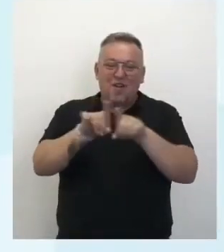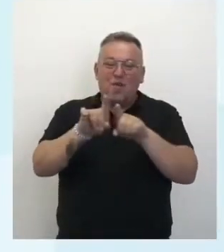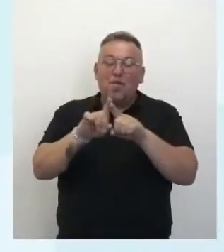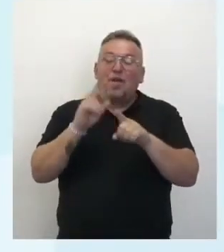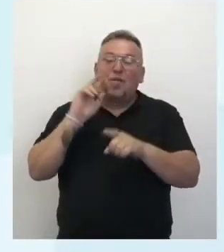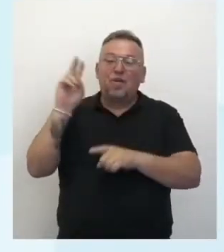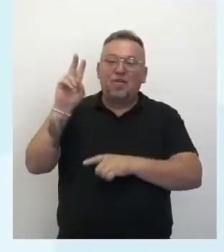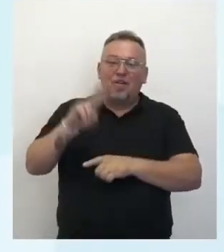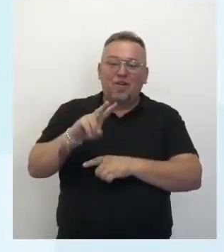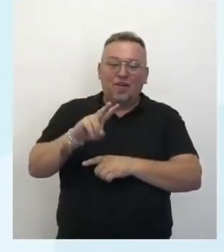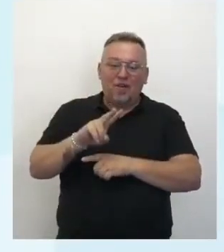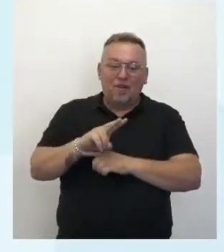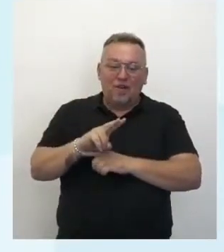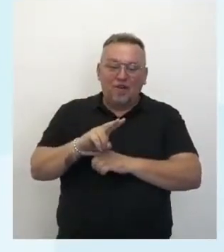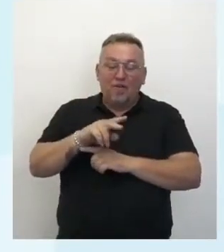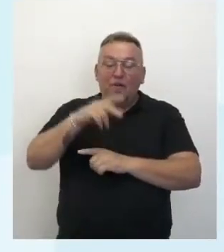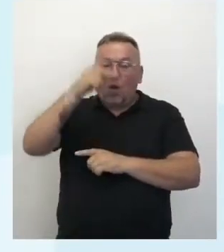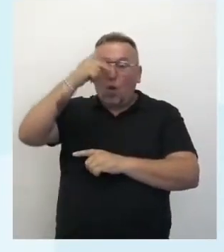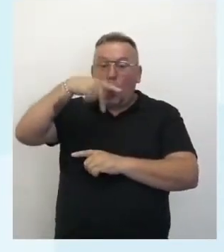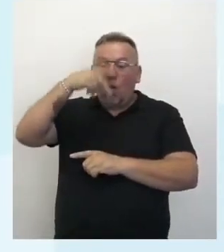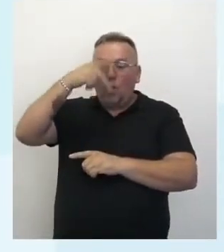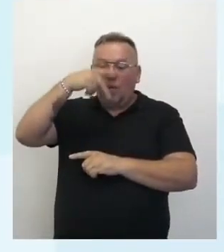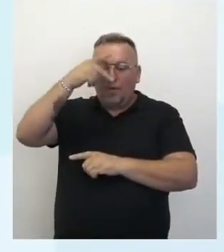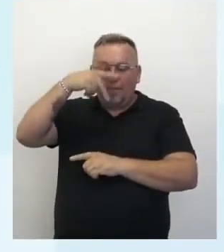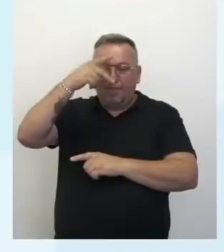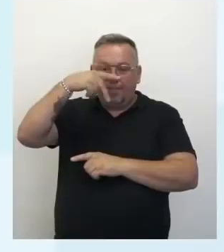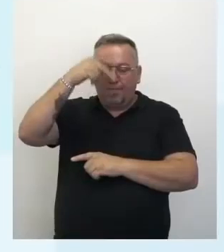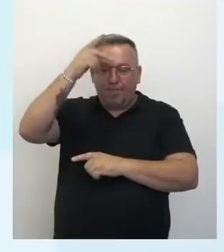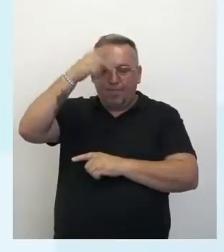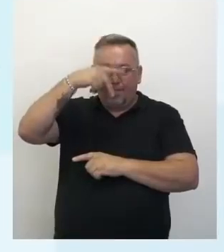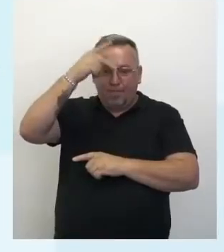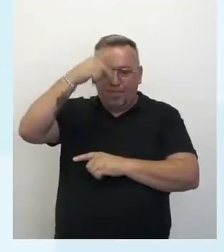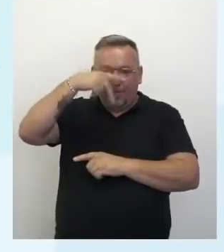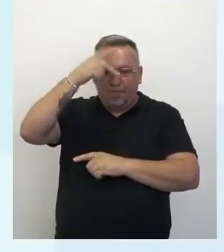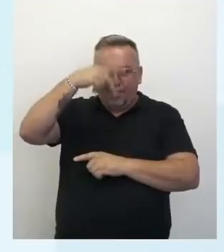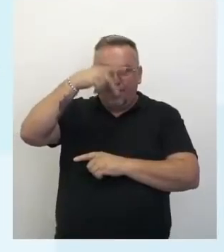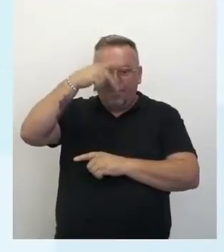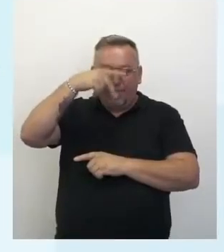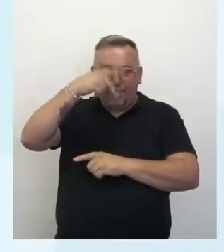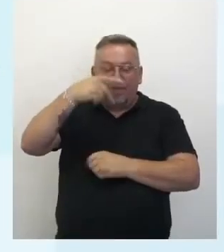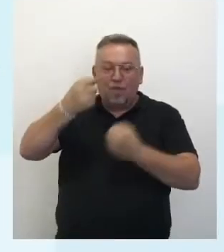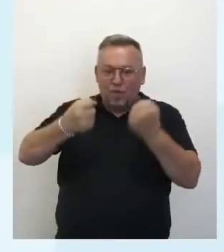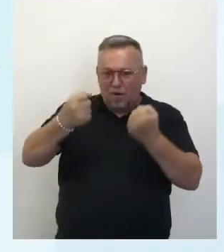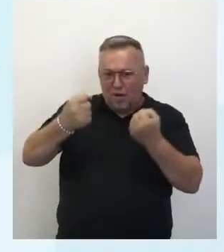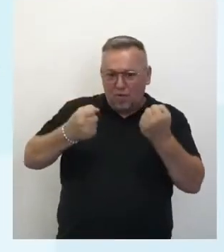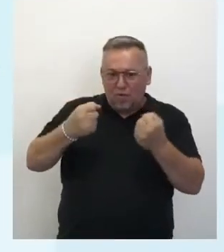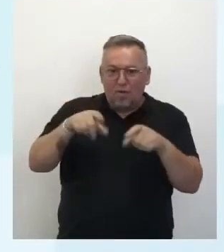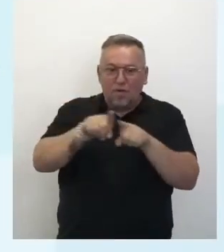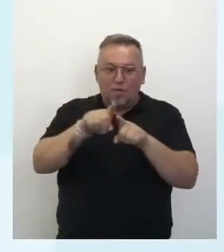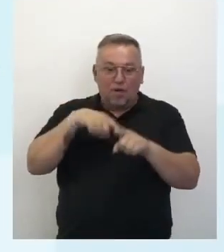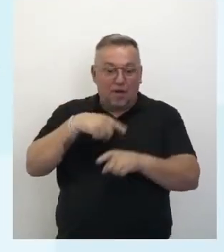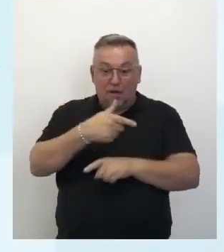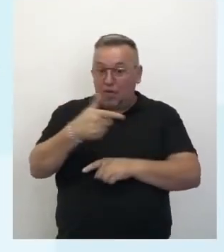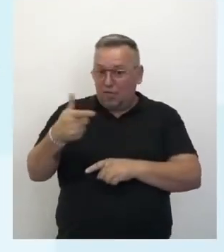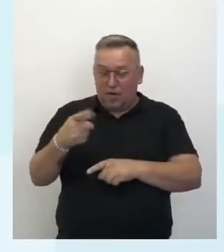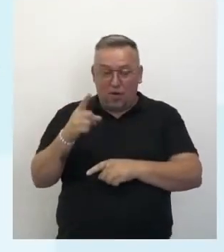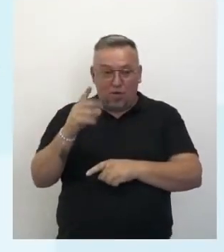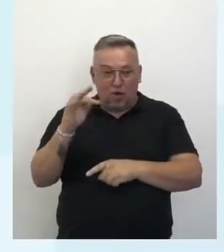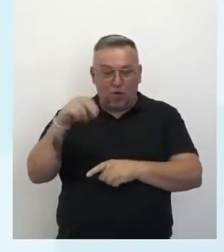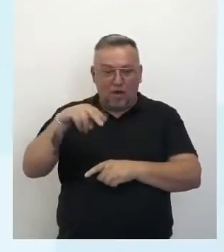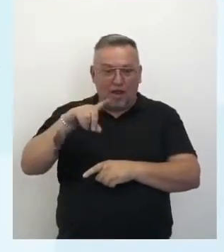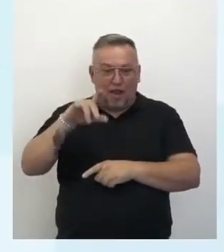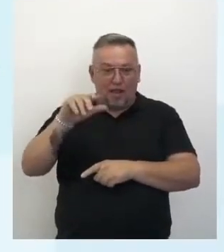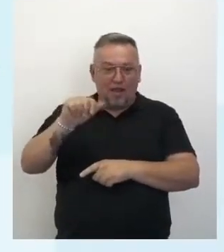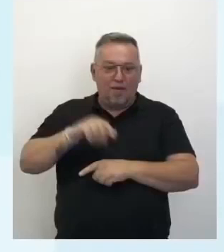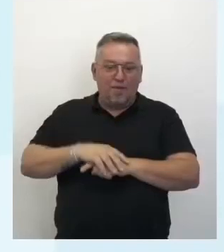como eu vi ali, uma Kombi, né, Tony? Um carro. Isso, olha aí. Seria ali um carro qualquer, né? Tem carros que não tem 1 tonelada, né?